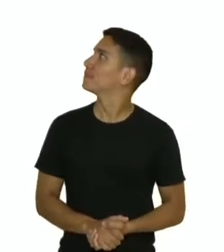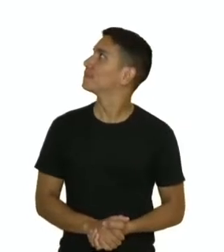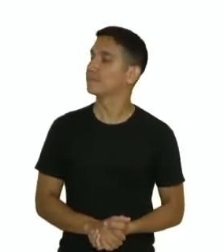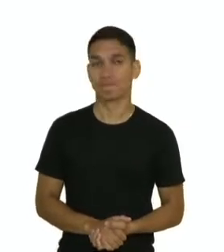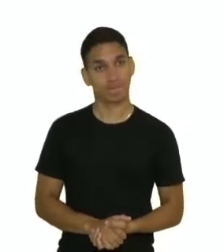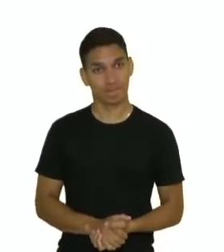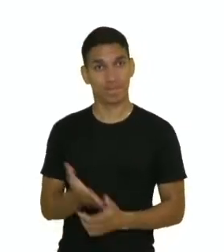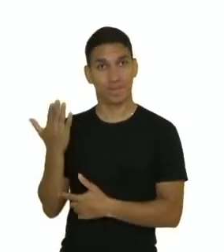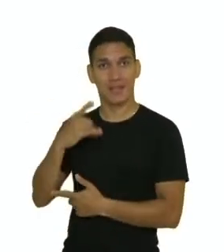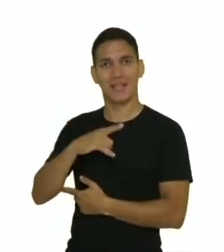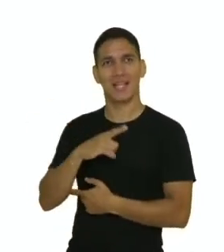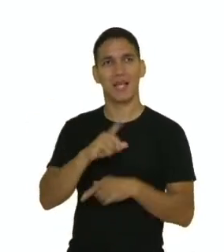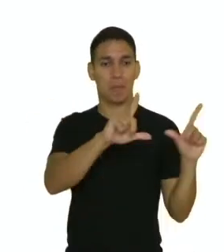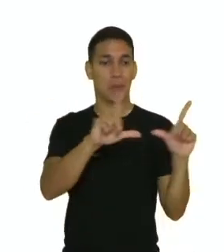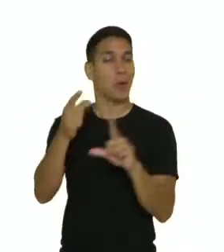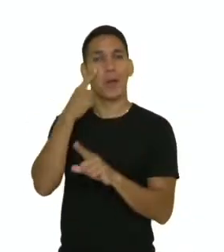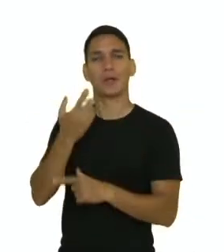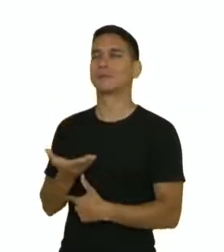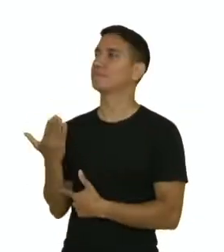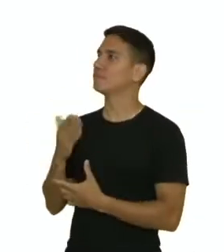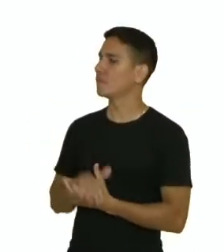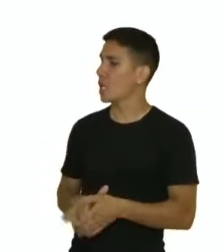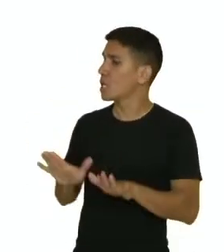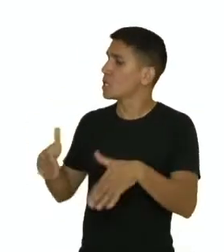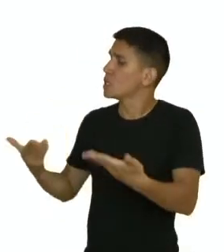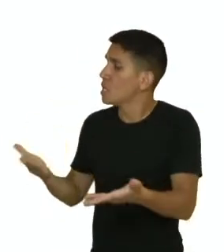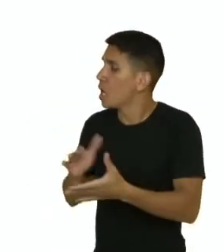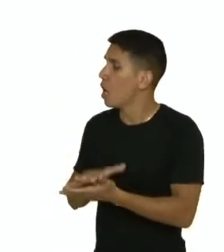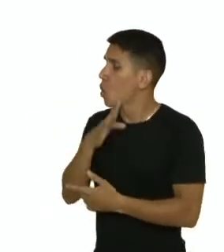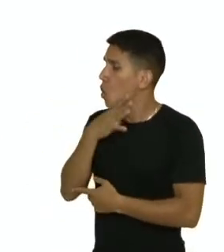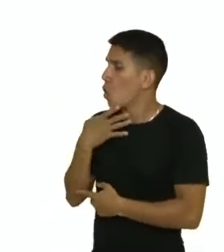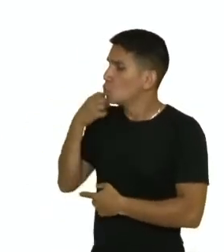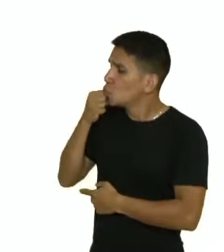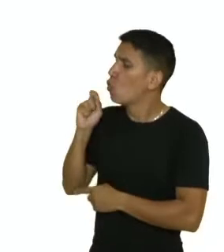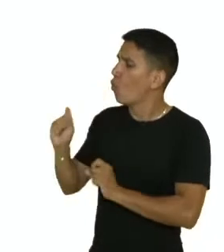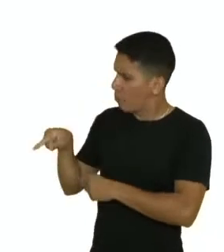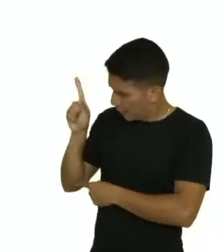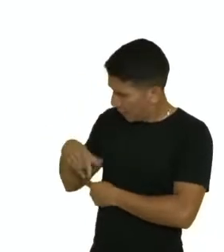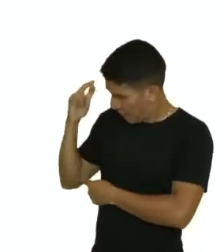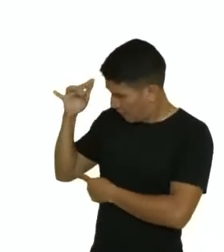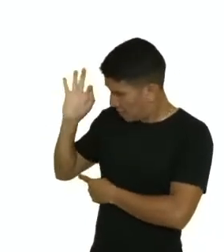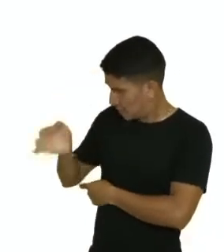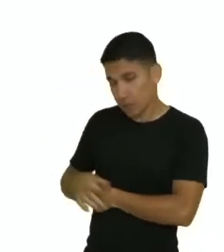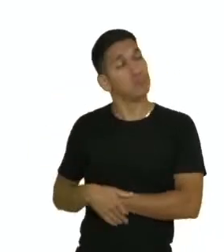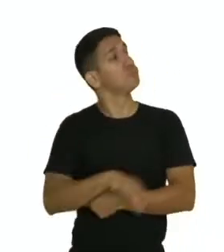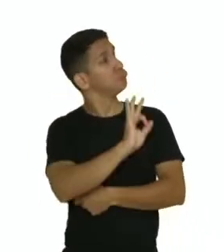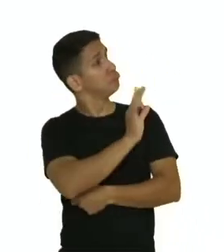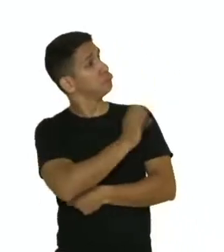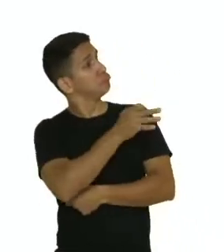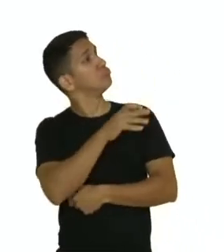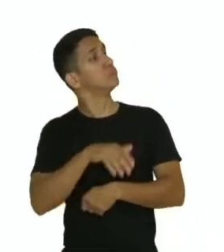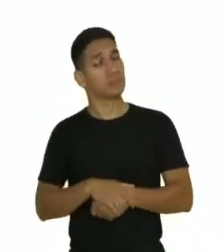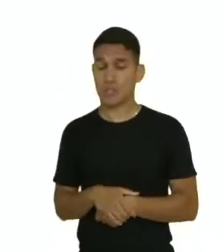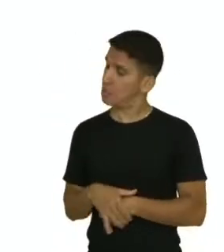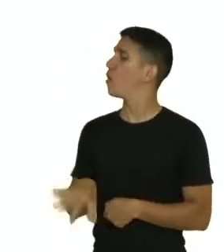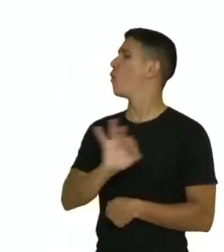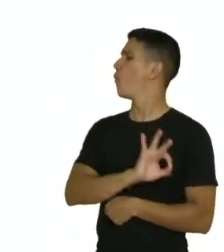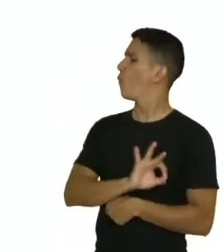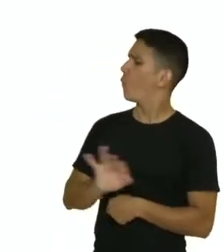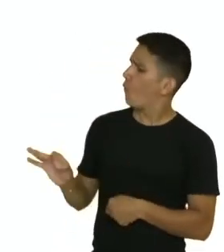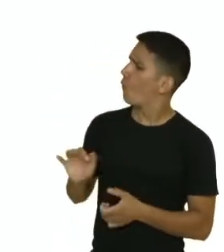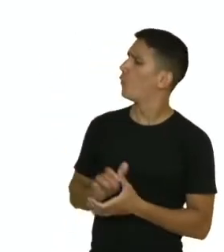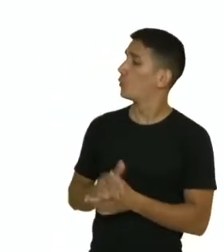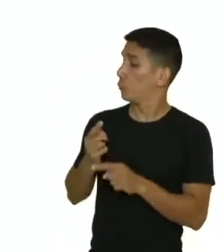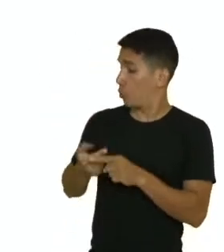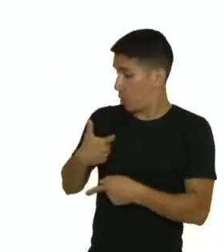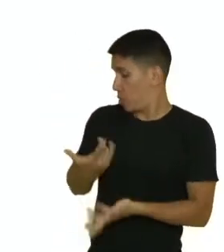Tem um quadrinho aqui já, né? Então, Sócrates, você é um filósofo, certo? E ele responde, certo. Que ótimo!